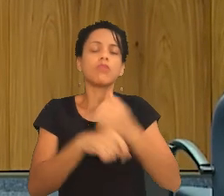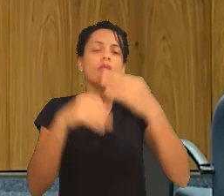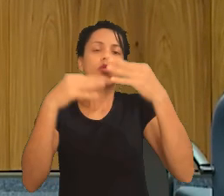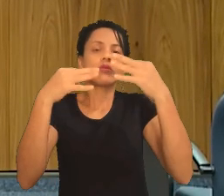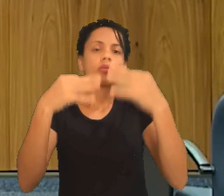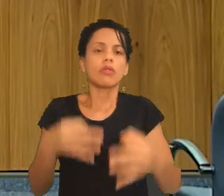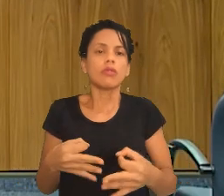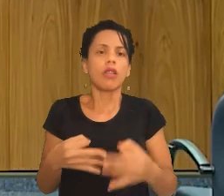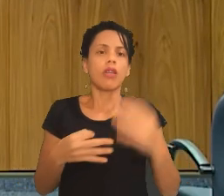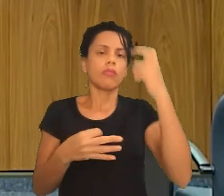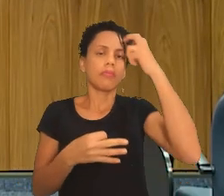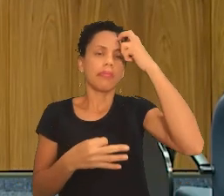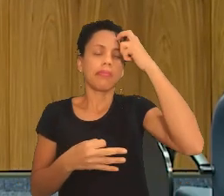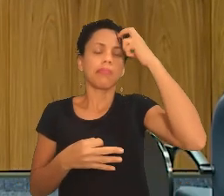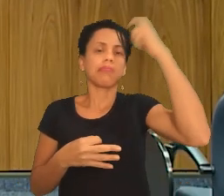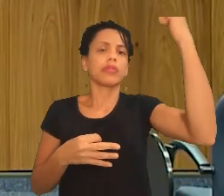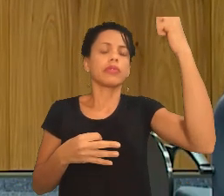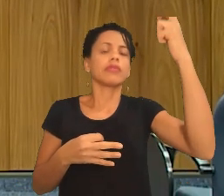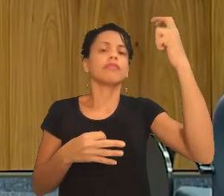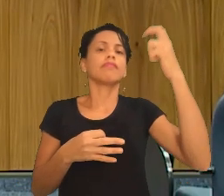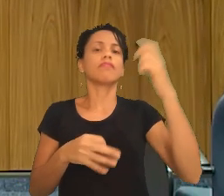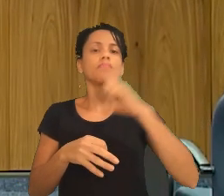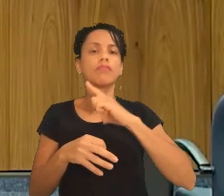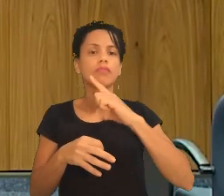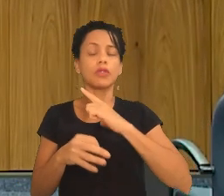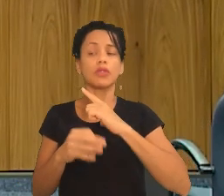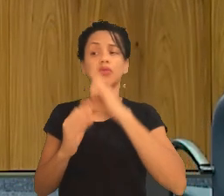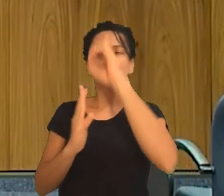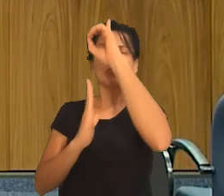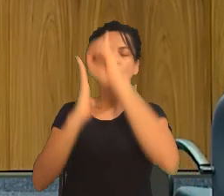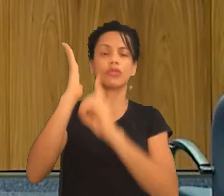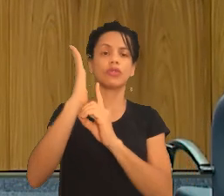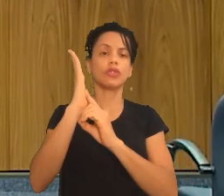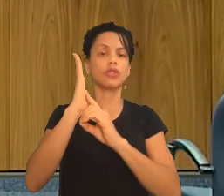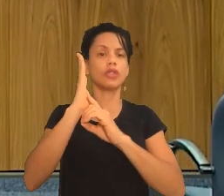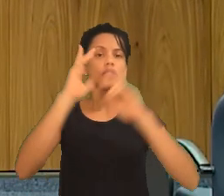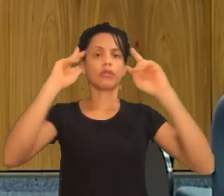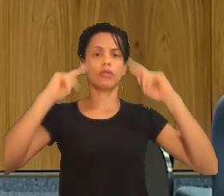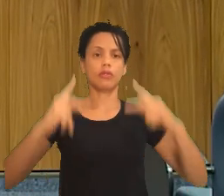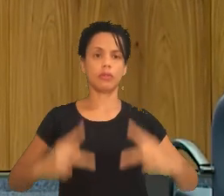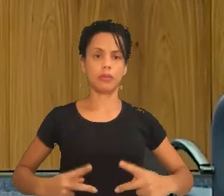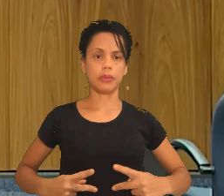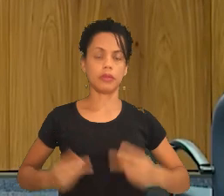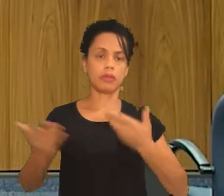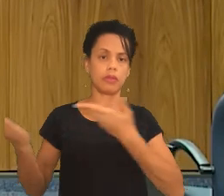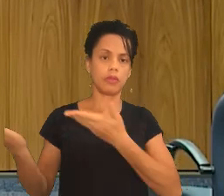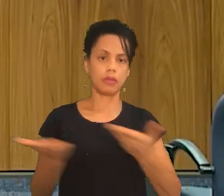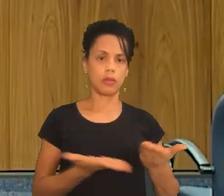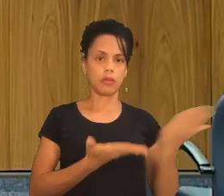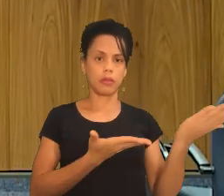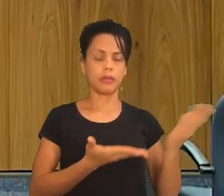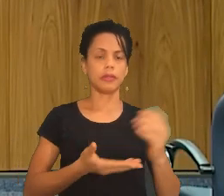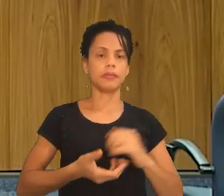inteirado do tema dos direitos humanos. Eu vou passar a palavra para o Vitor.